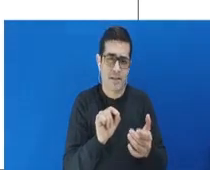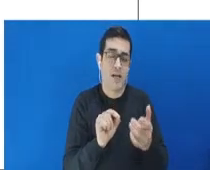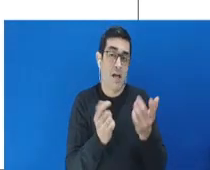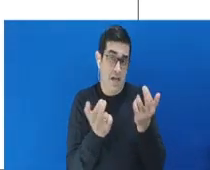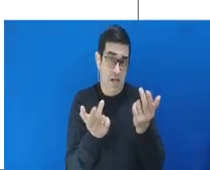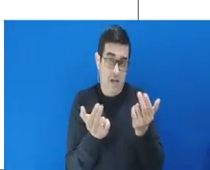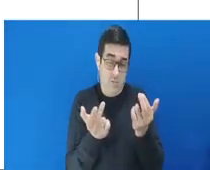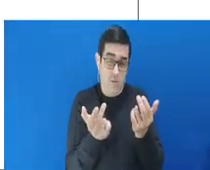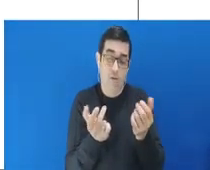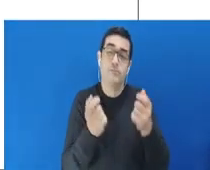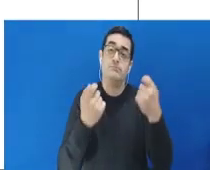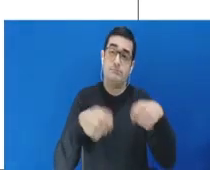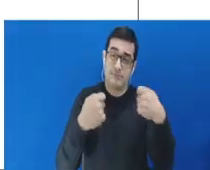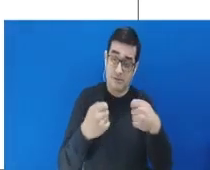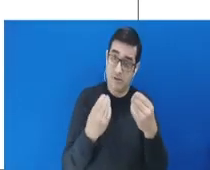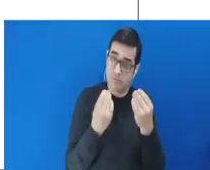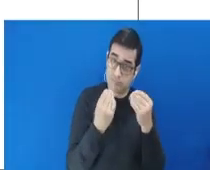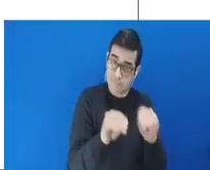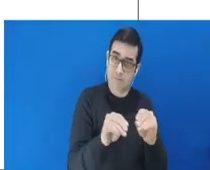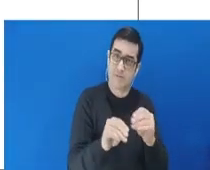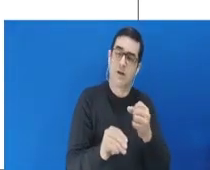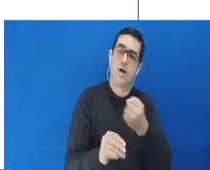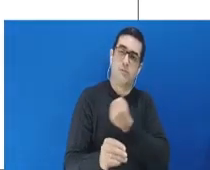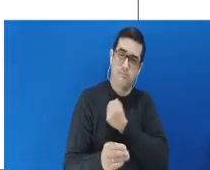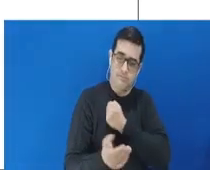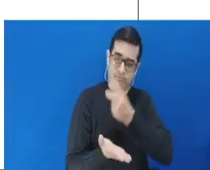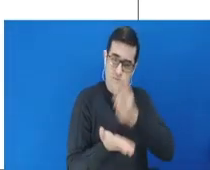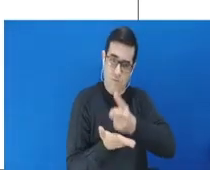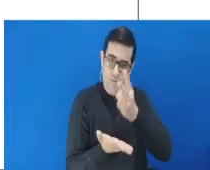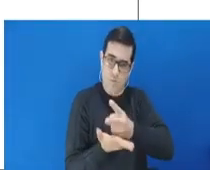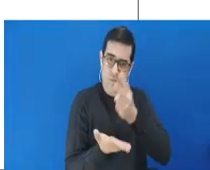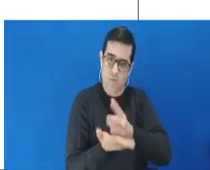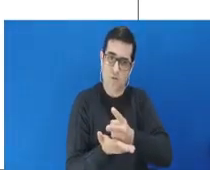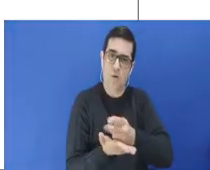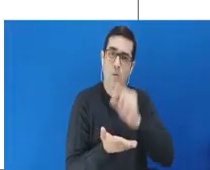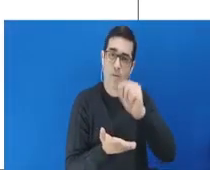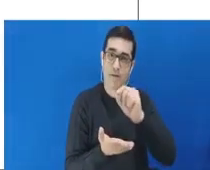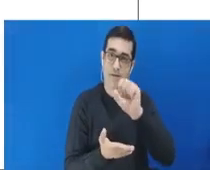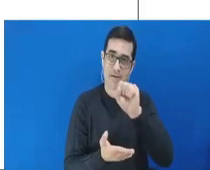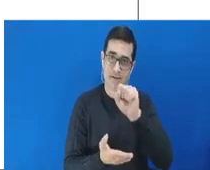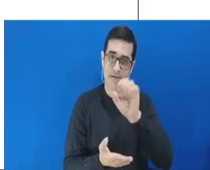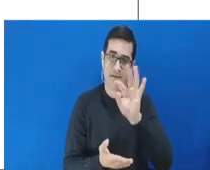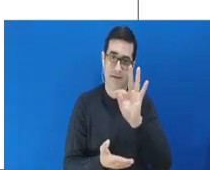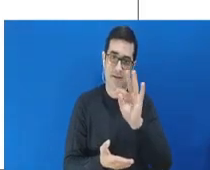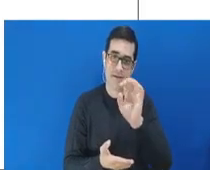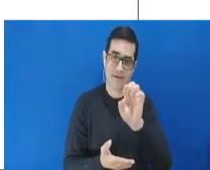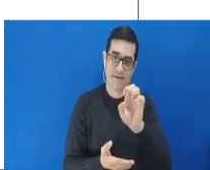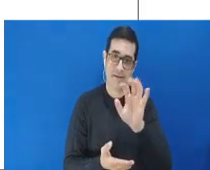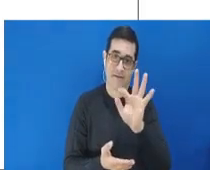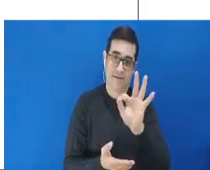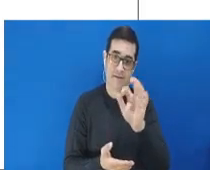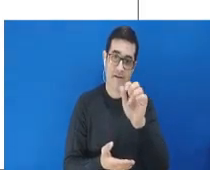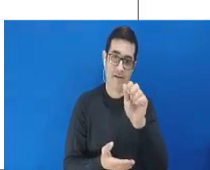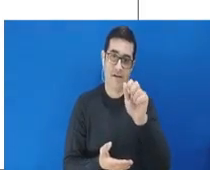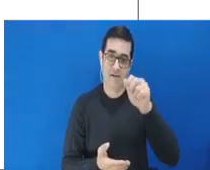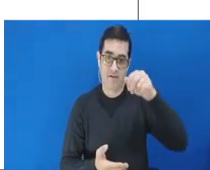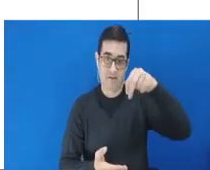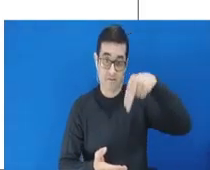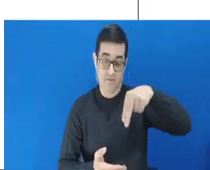de proporcionalidade, que a constante de Stefan ela recebe, né, um valor